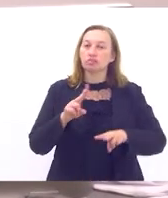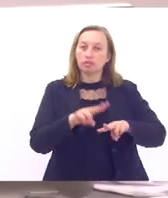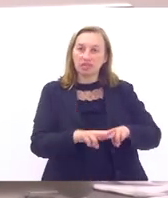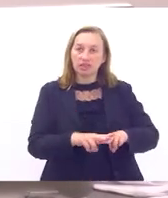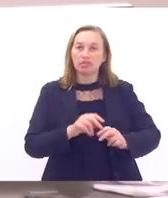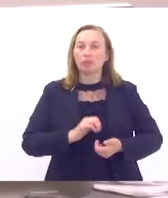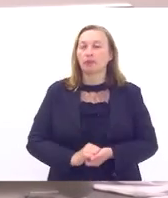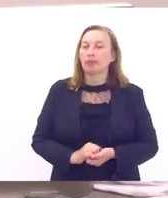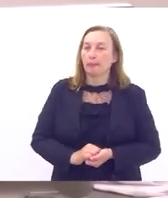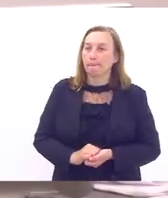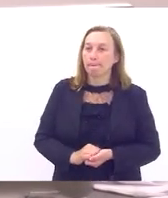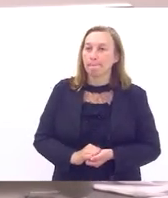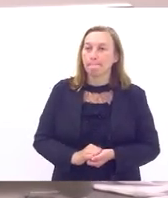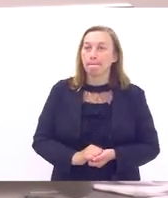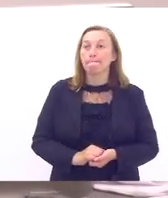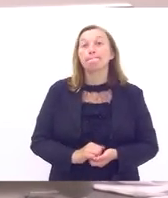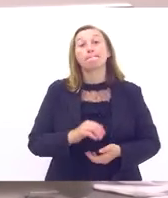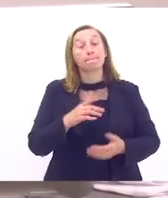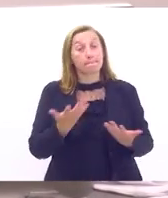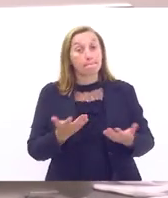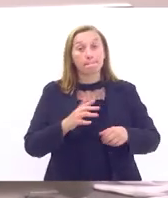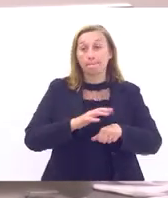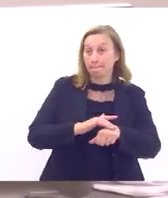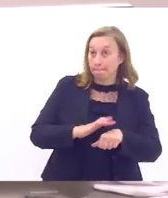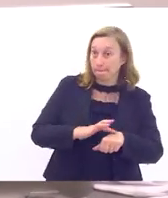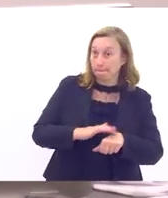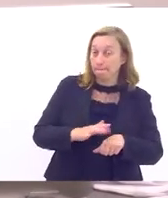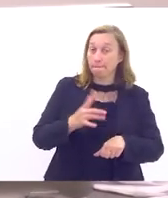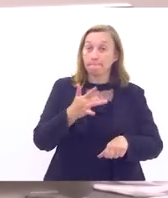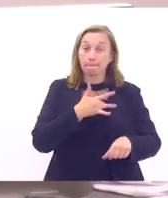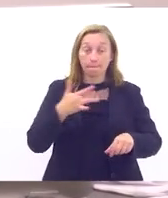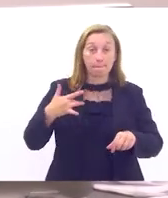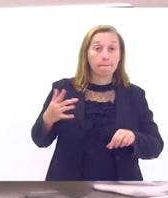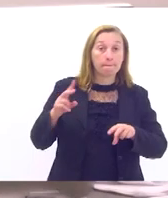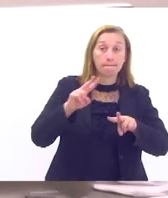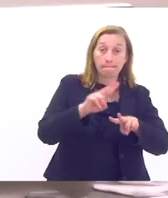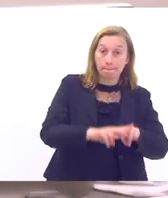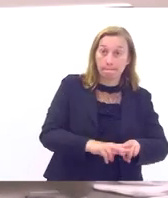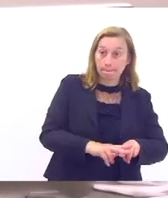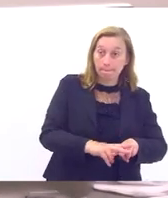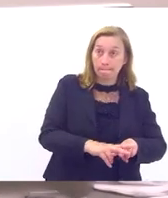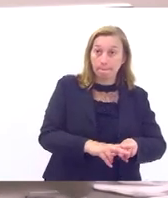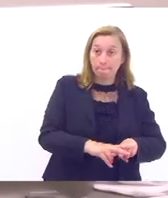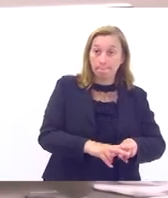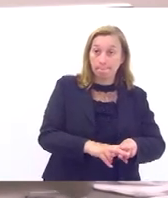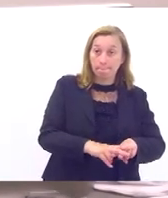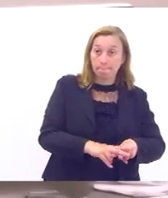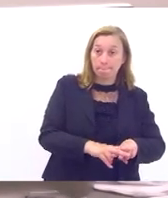prisional. E a tuberculose na saúde prisional, ela é